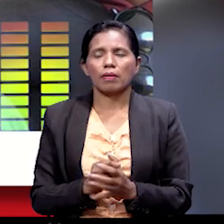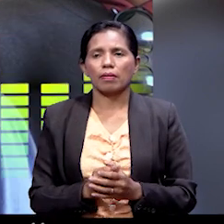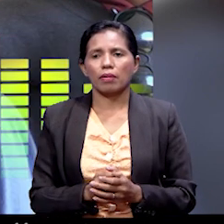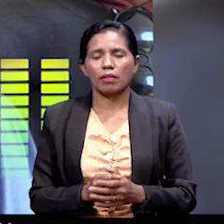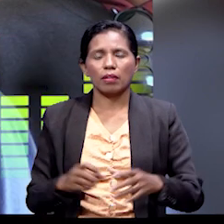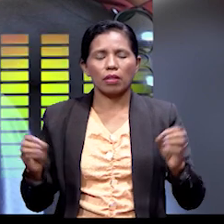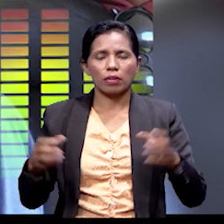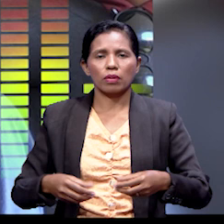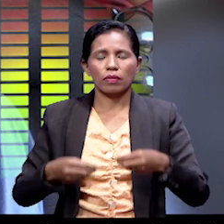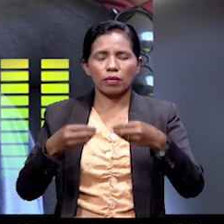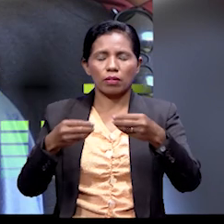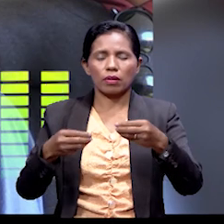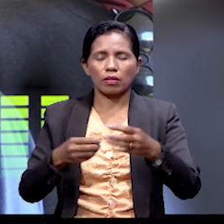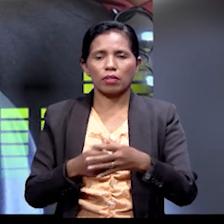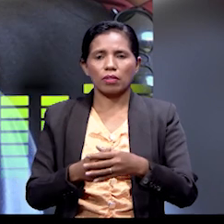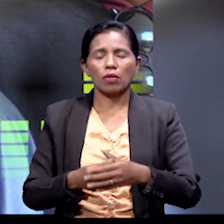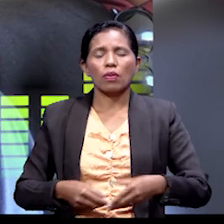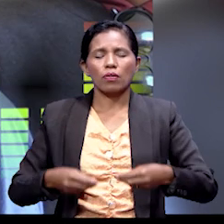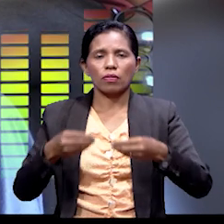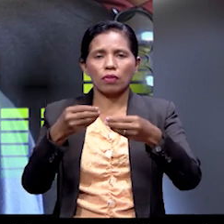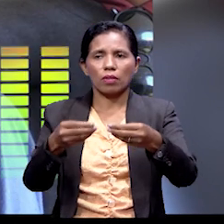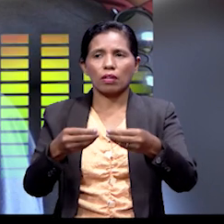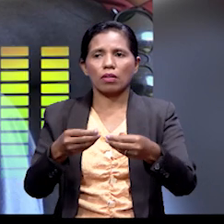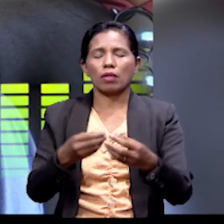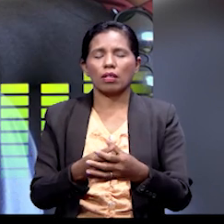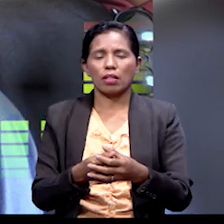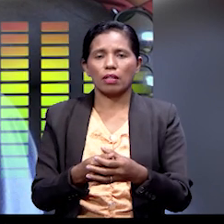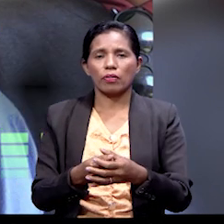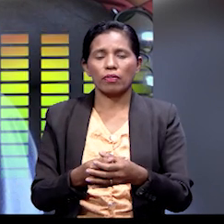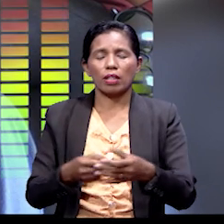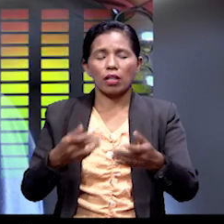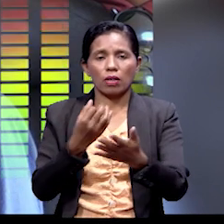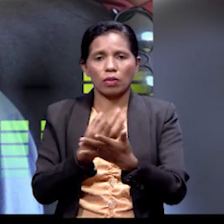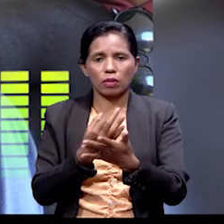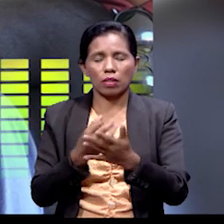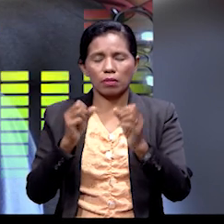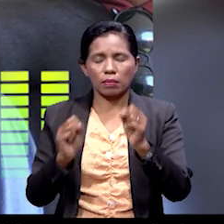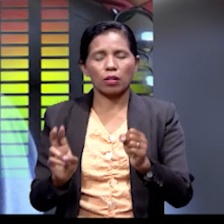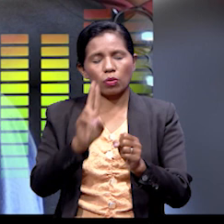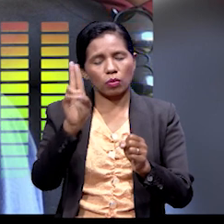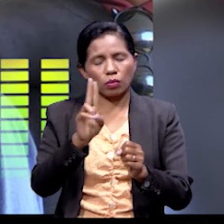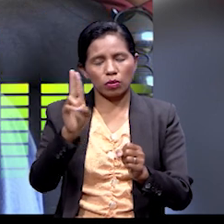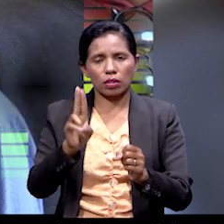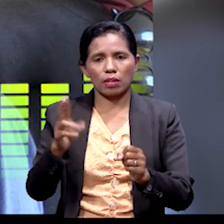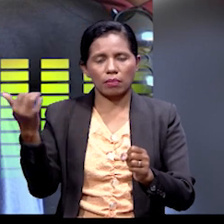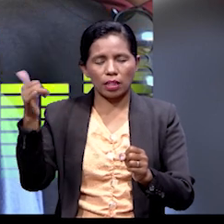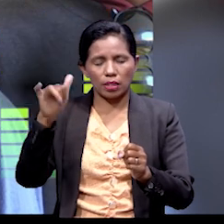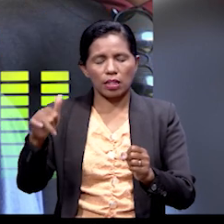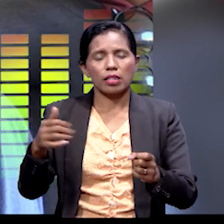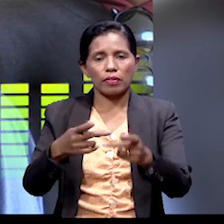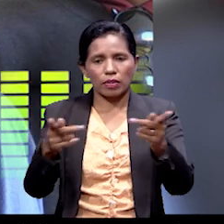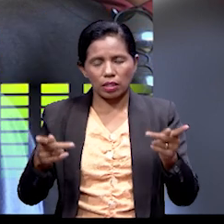se fo hela fate mas ita fo fale de po sene dia hanesa ohen nebele uzu efektivu baya nene rai nebe